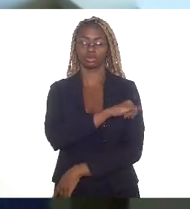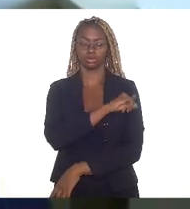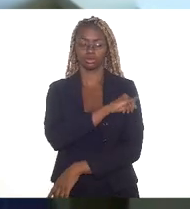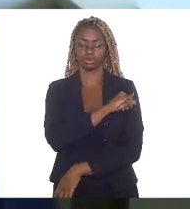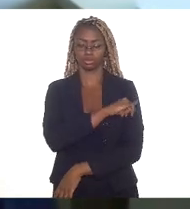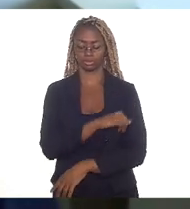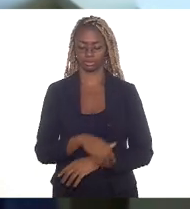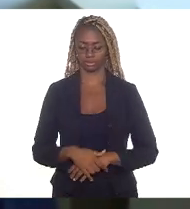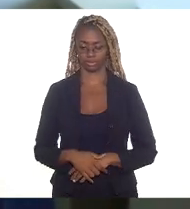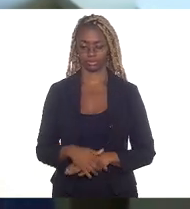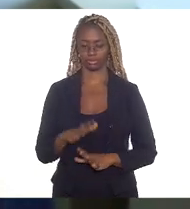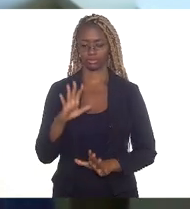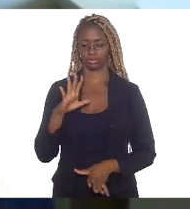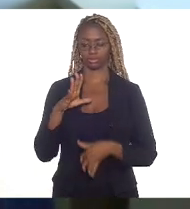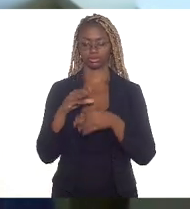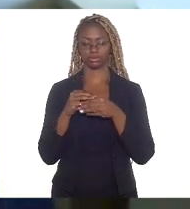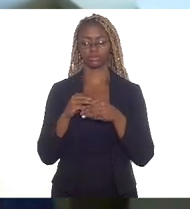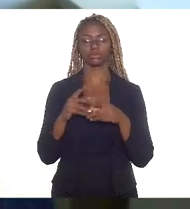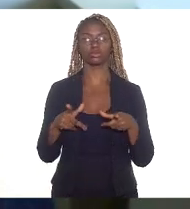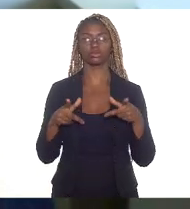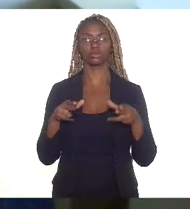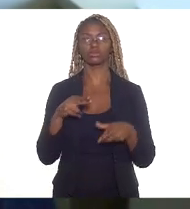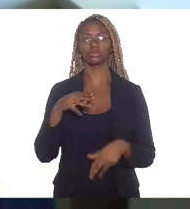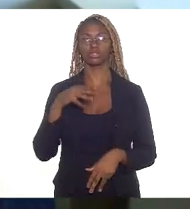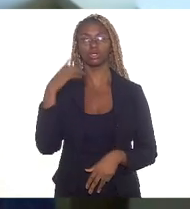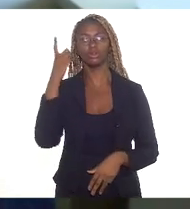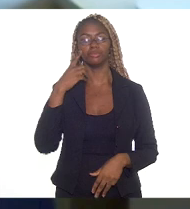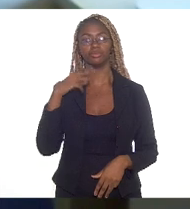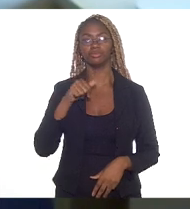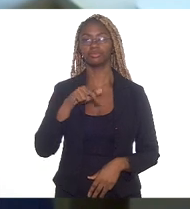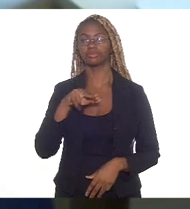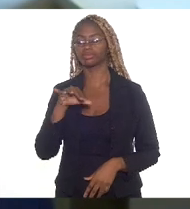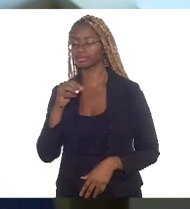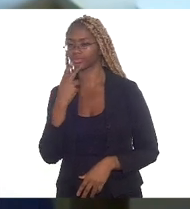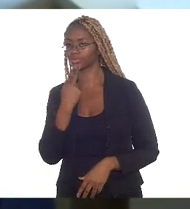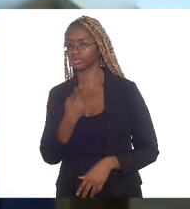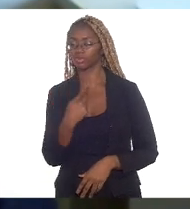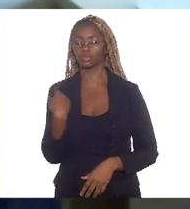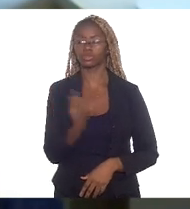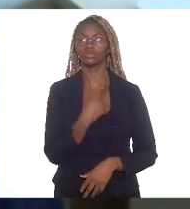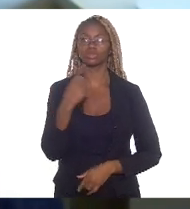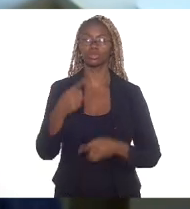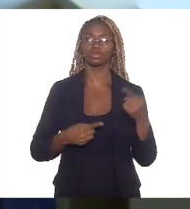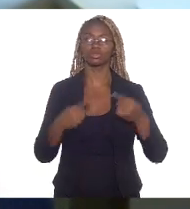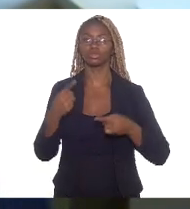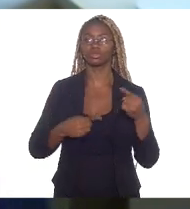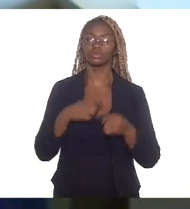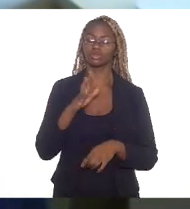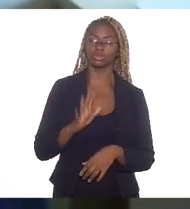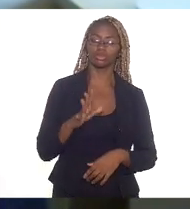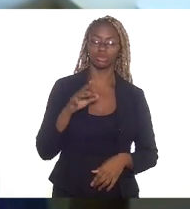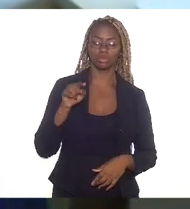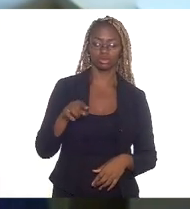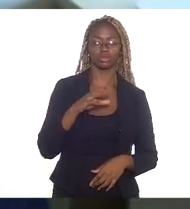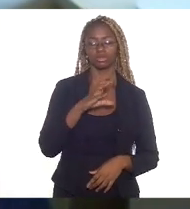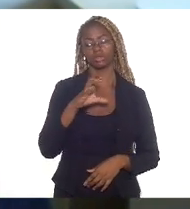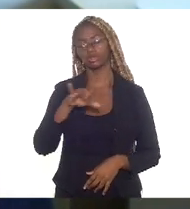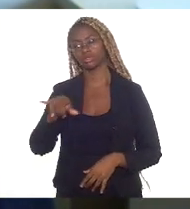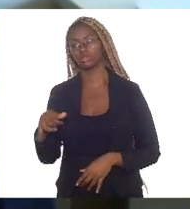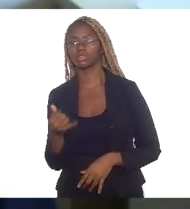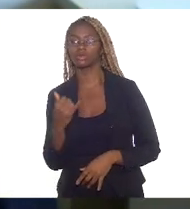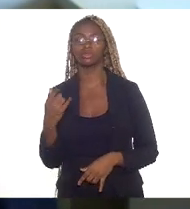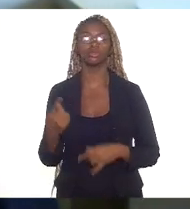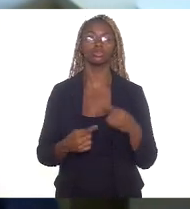E complementando, como bem disse o deputado Márcio Pacheco, a gente discutiu isso intensamente na Comissão de Constituição e